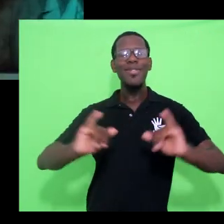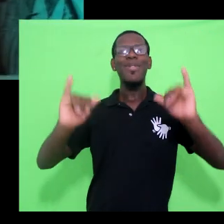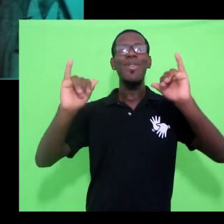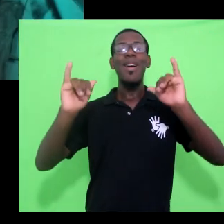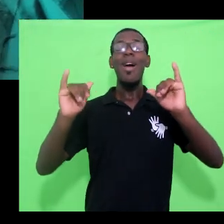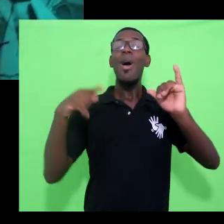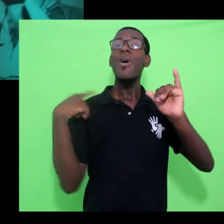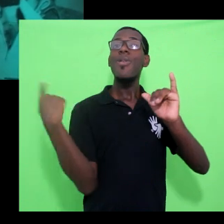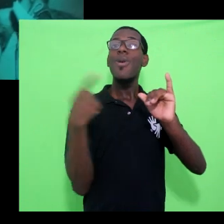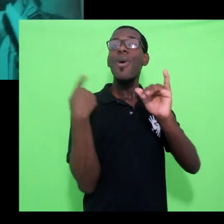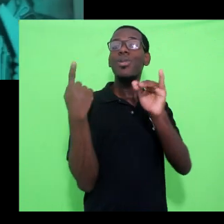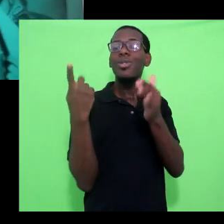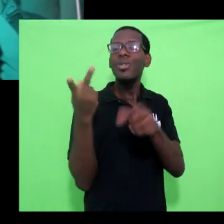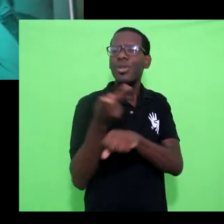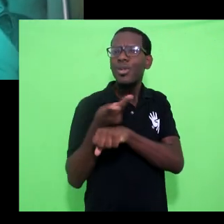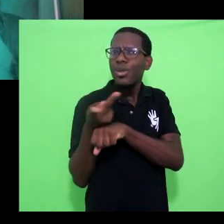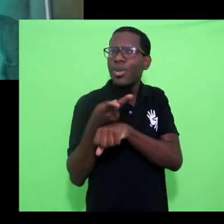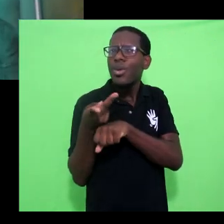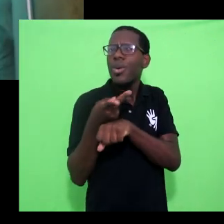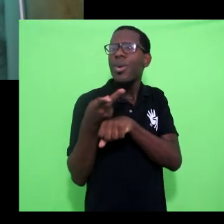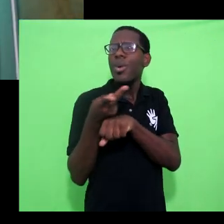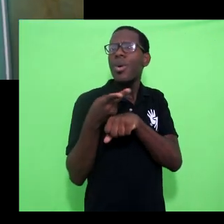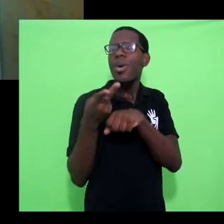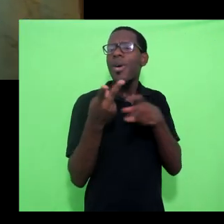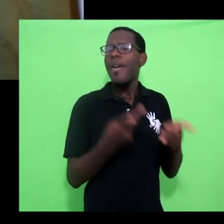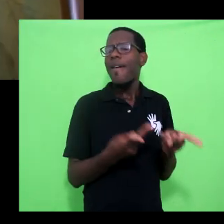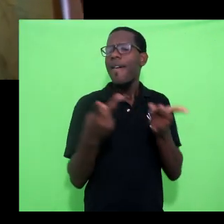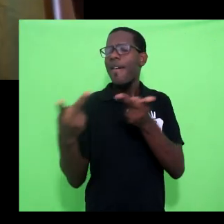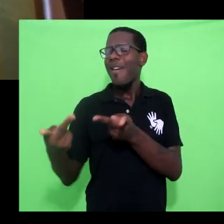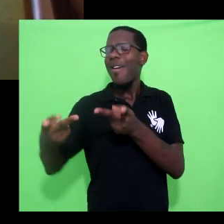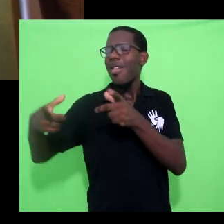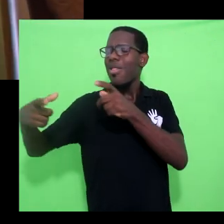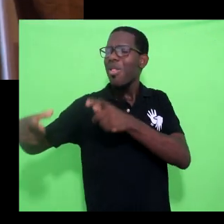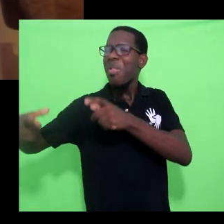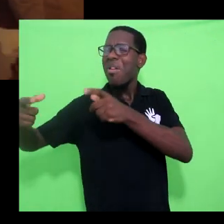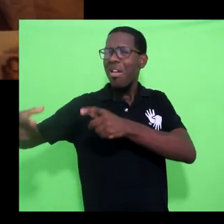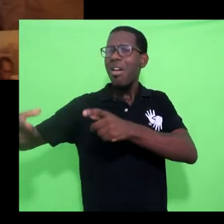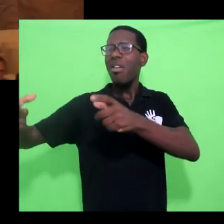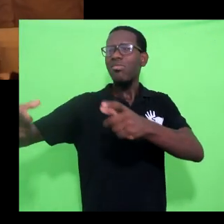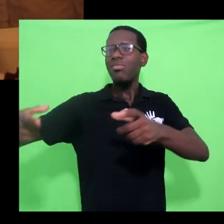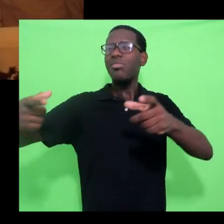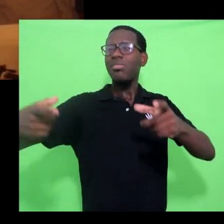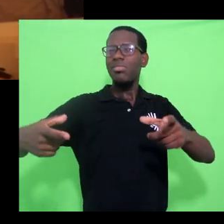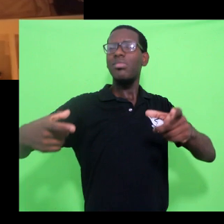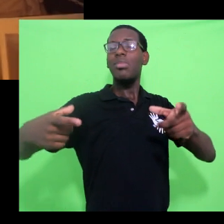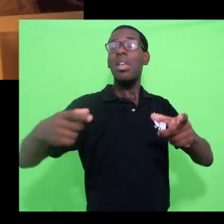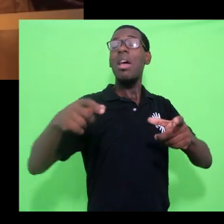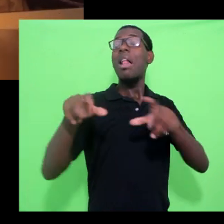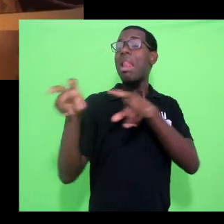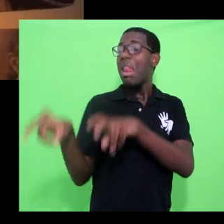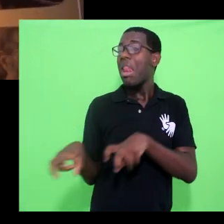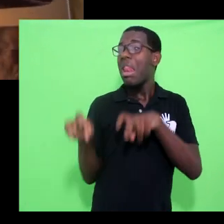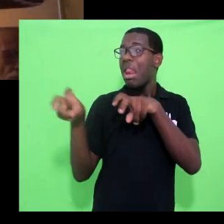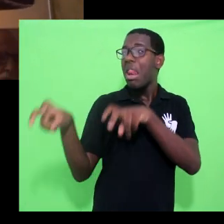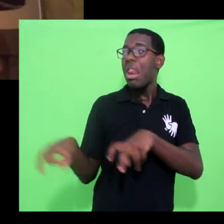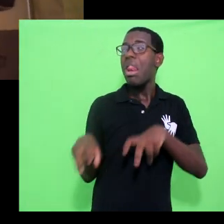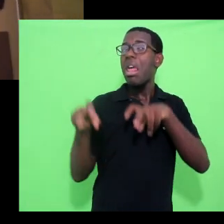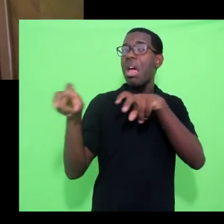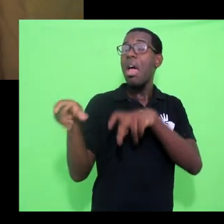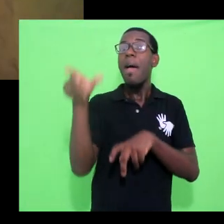primitivo dela é Serra de Jericinó. E, evidentemente, a gente, para conseguir informações, nós